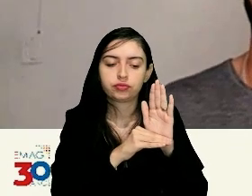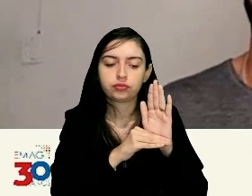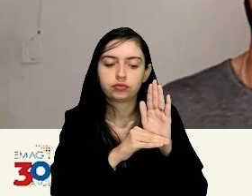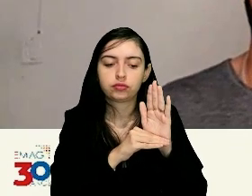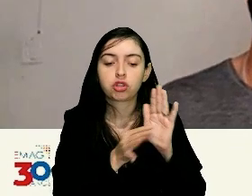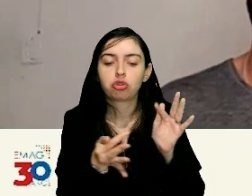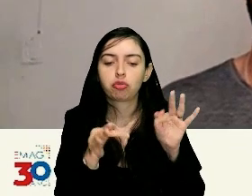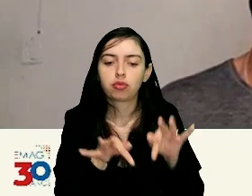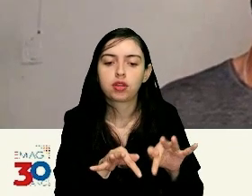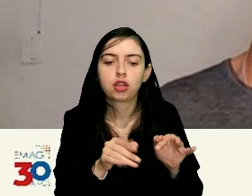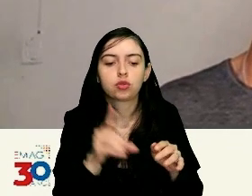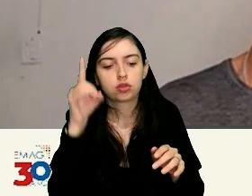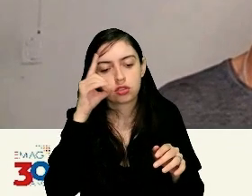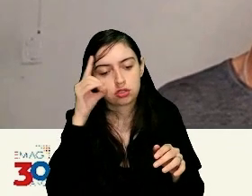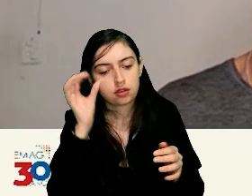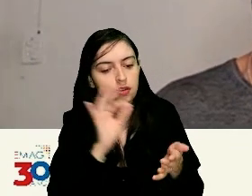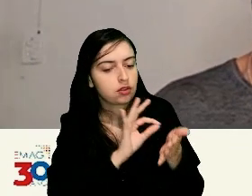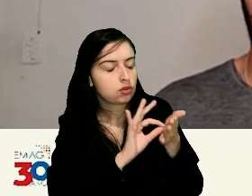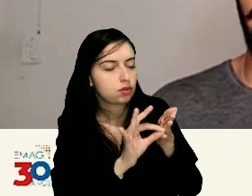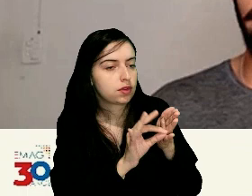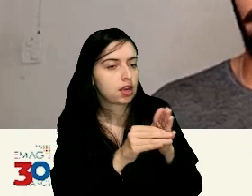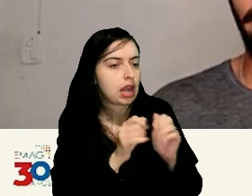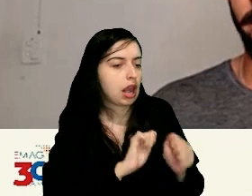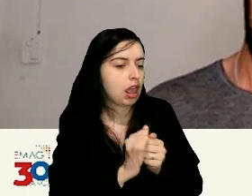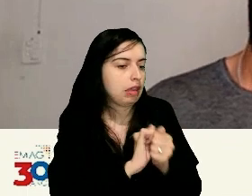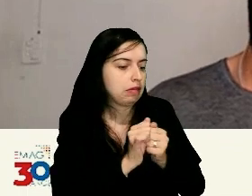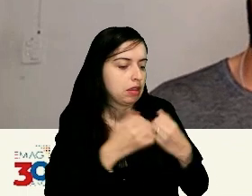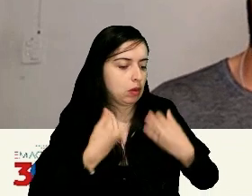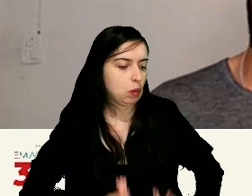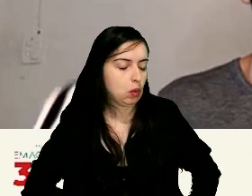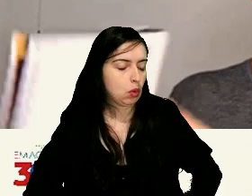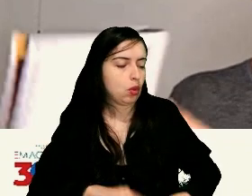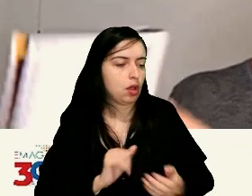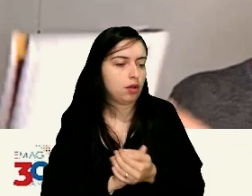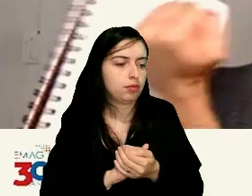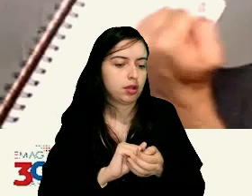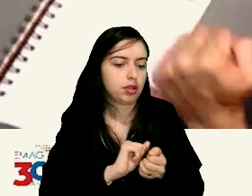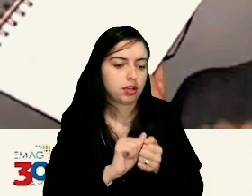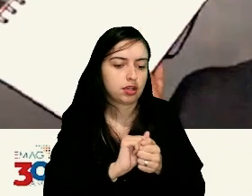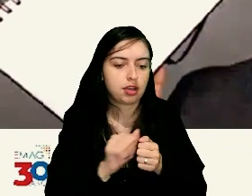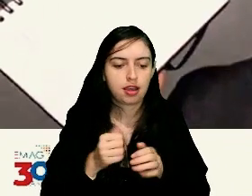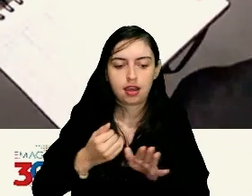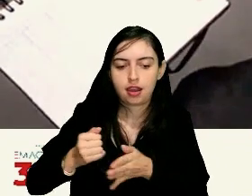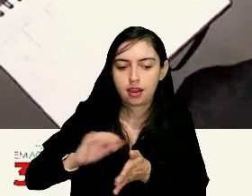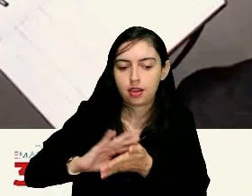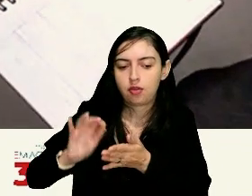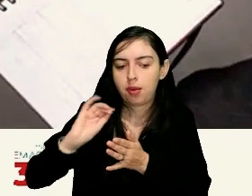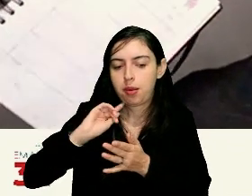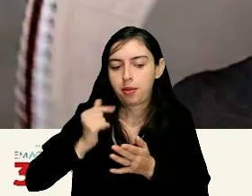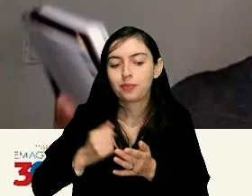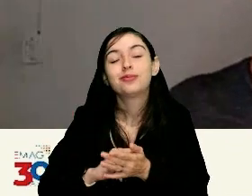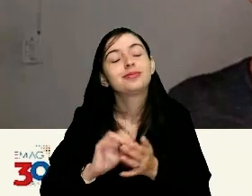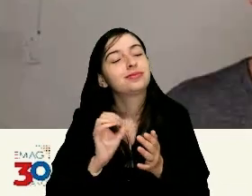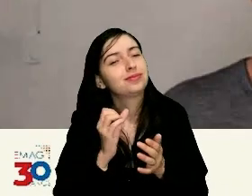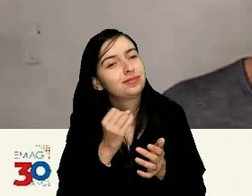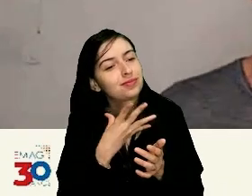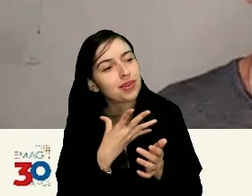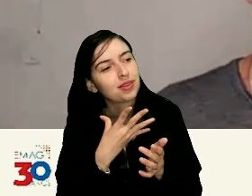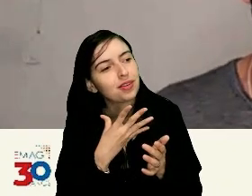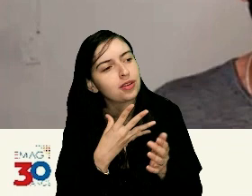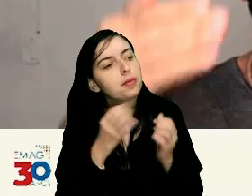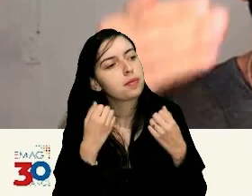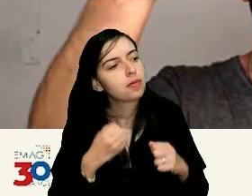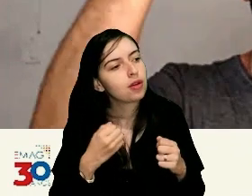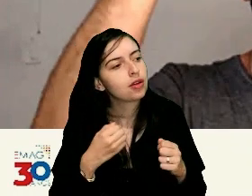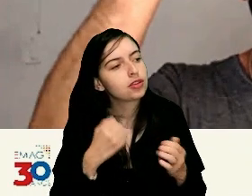opa, lavei a roupa, lavei a fralda, limpei aqui, opa, posso ter aqui um carimbo de pai